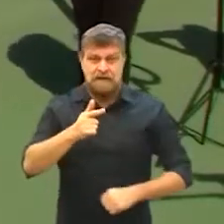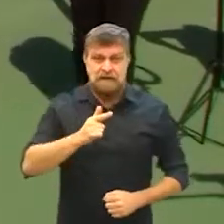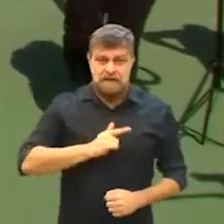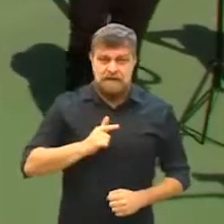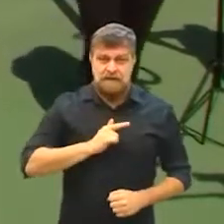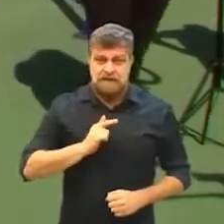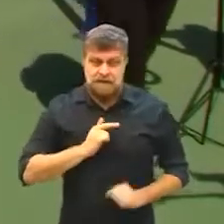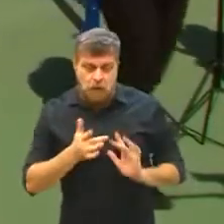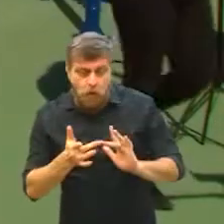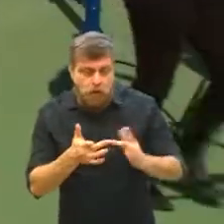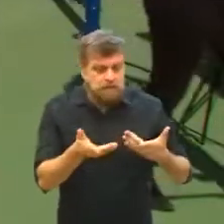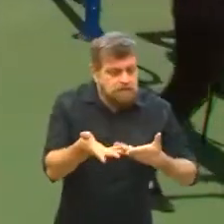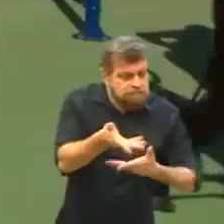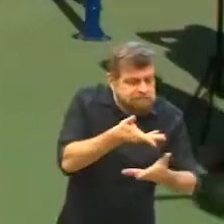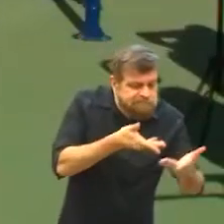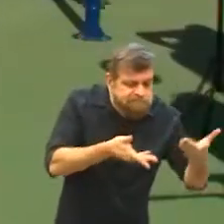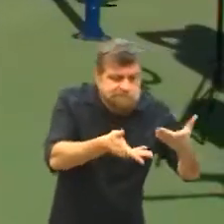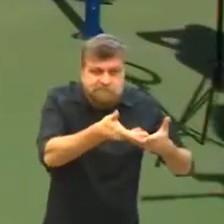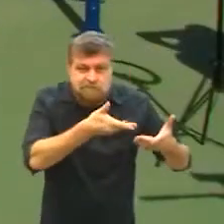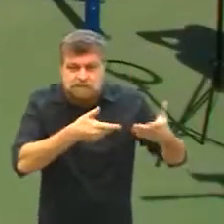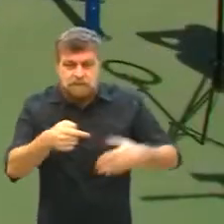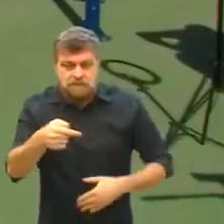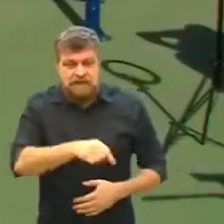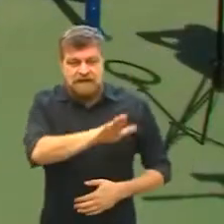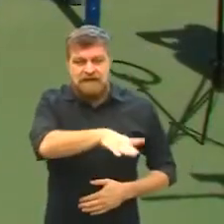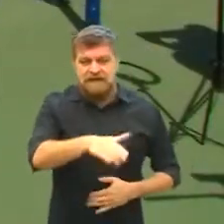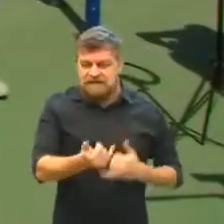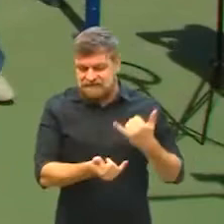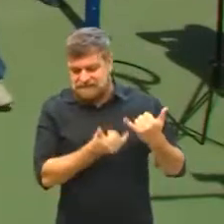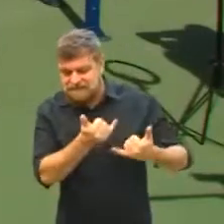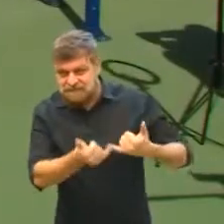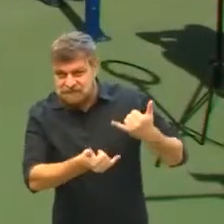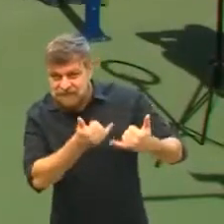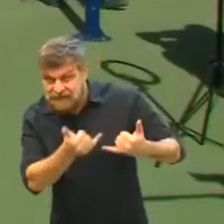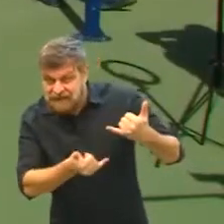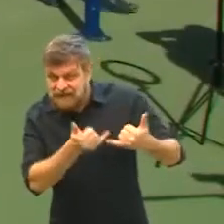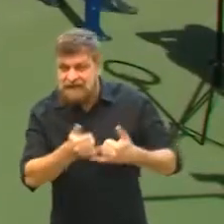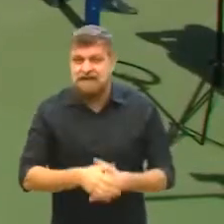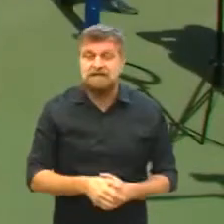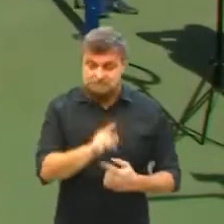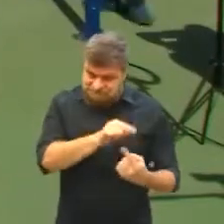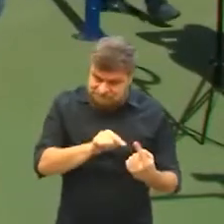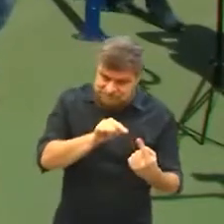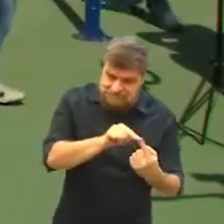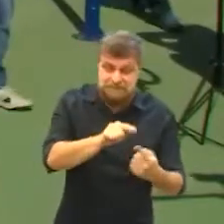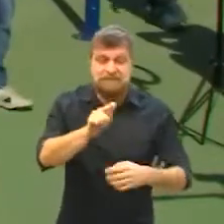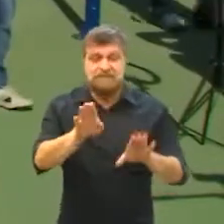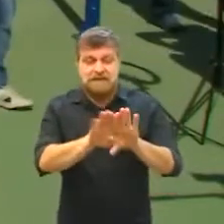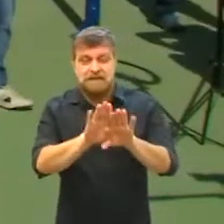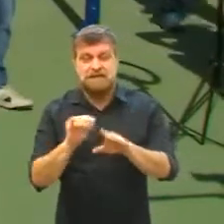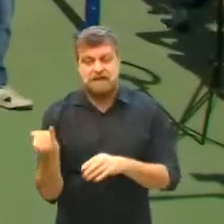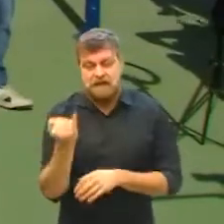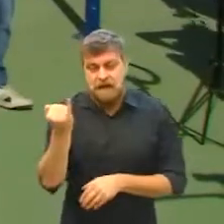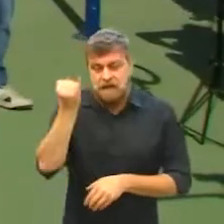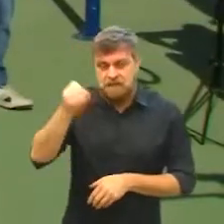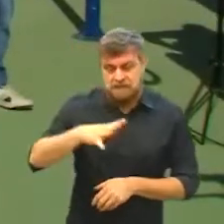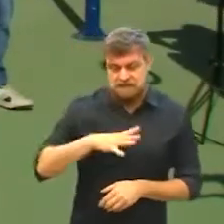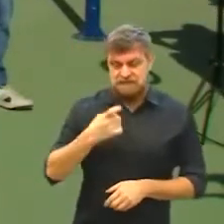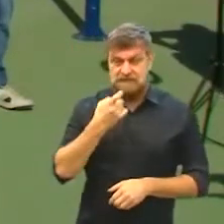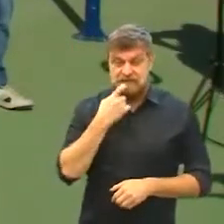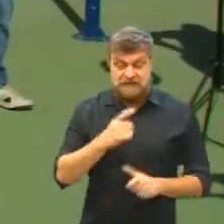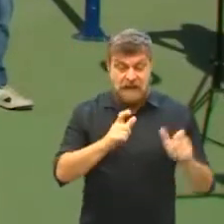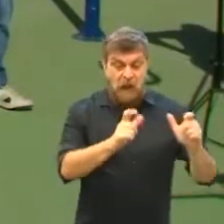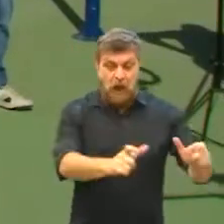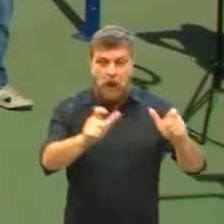área de... Aqui tem área de lazer que é uma área de convivência, a área para criança também, para a criançada brincar. E é importante